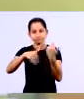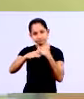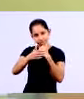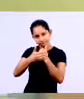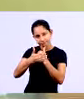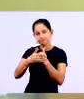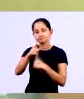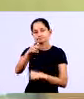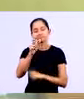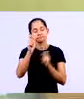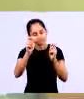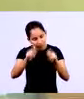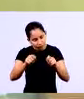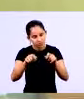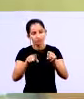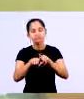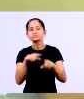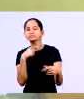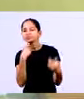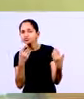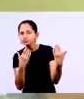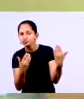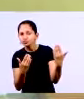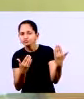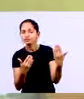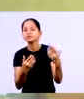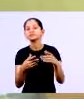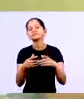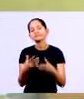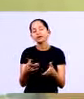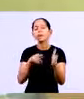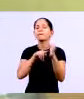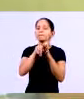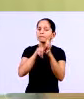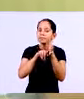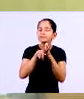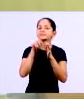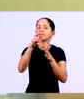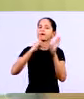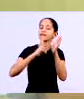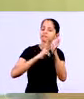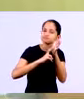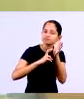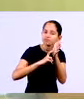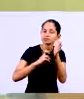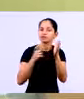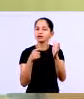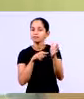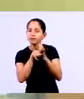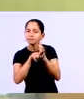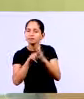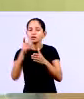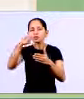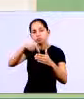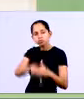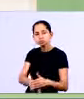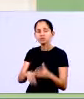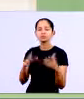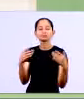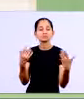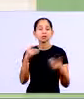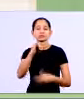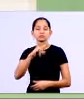dúvida com relação à escrita de uma palavra, pesquisem nesse vocabulário ortográfico, né, da língua portuguesa.